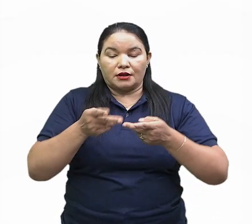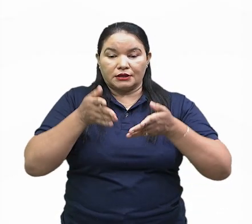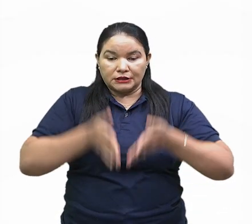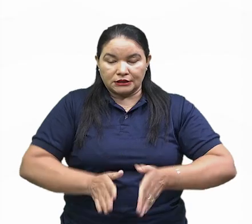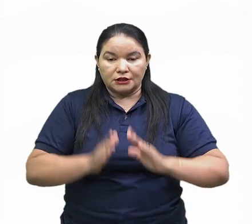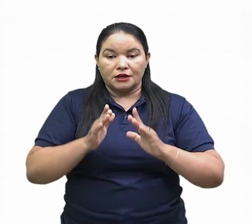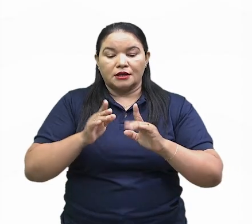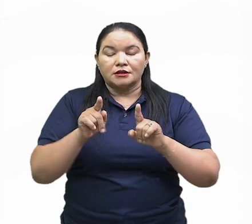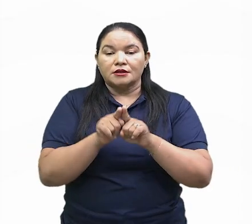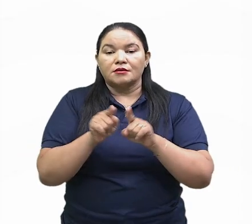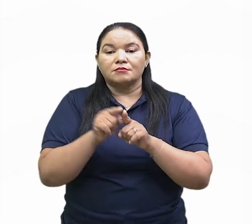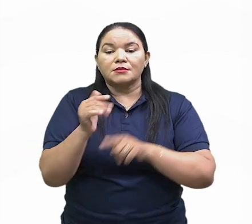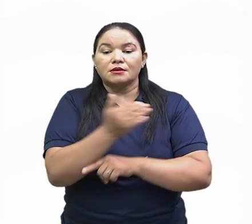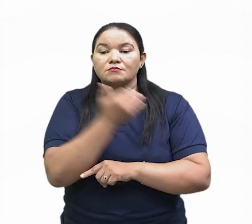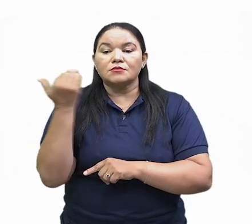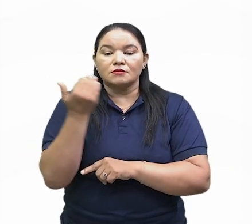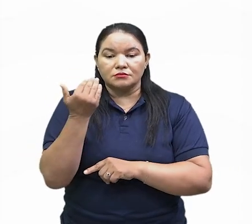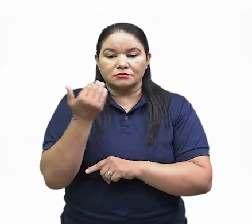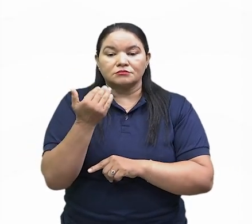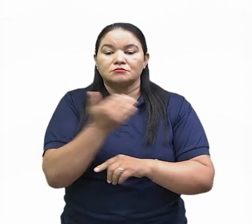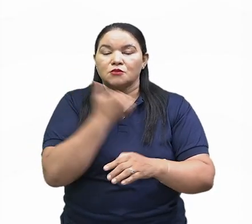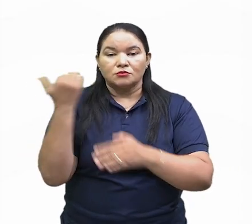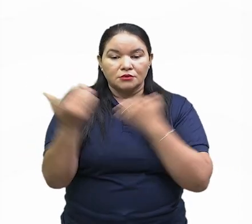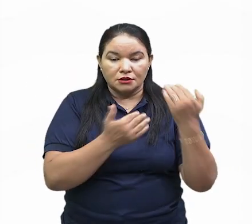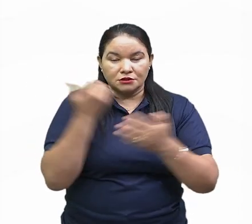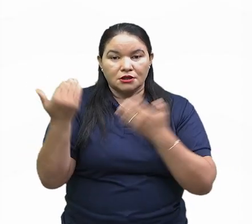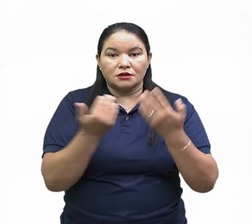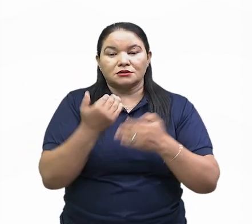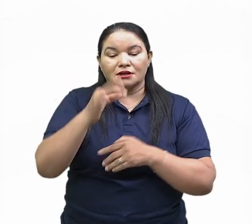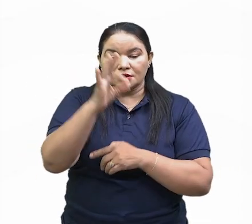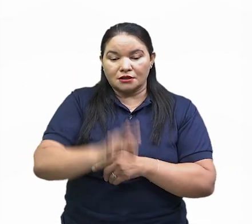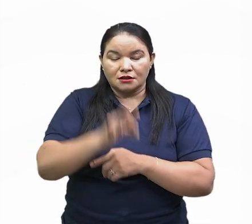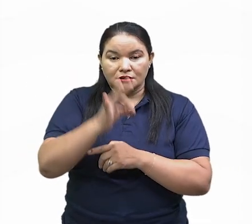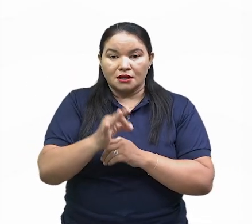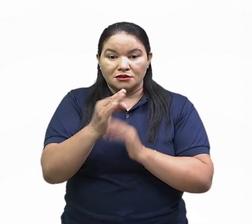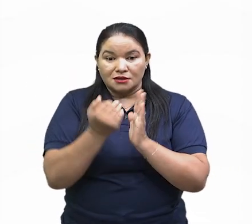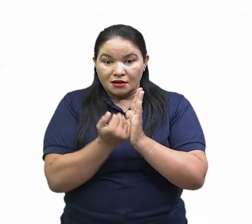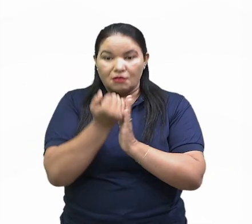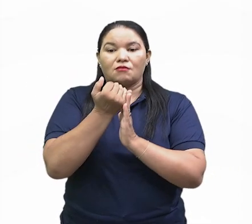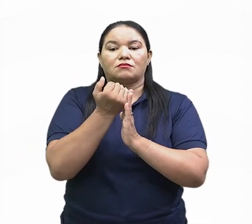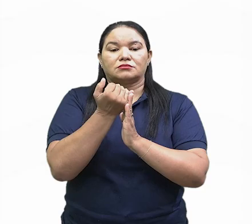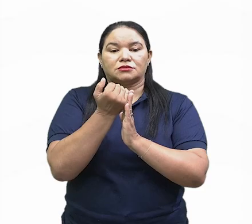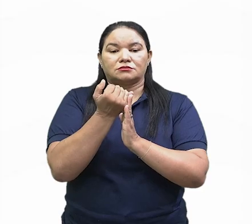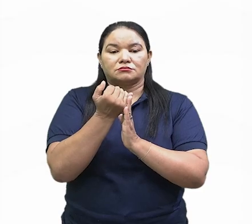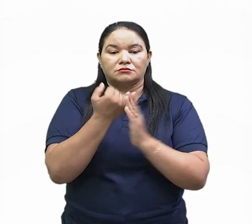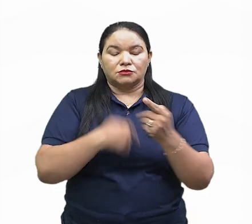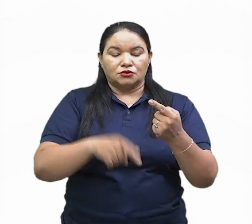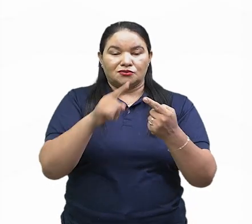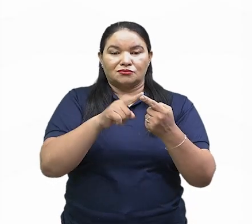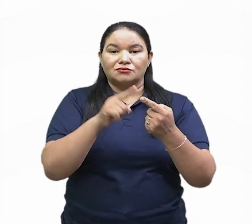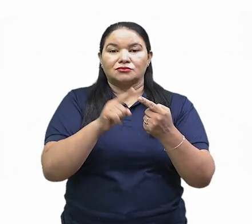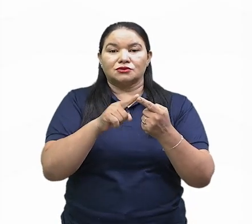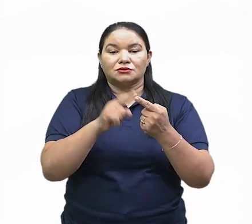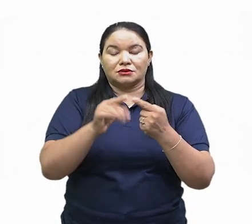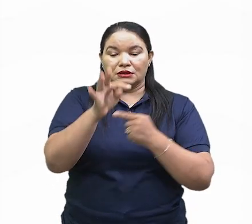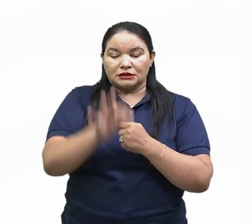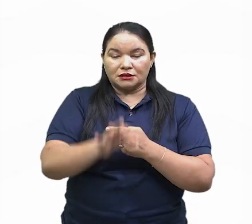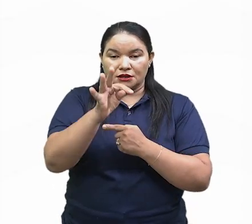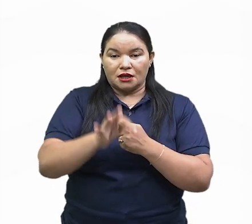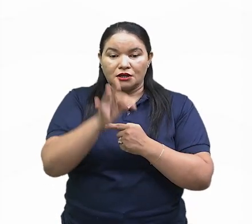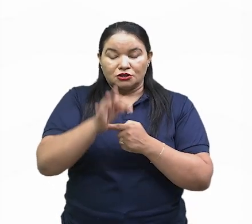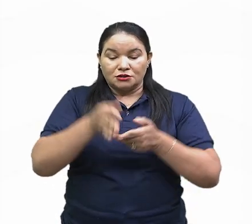natalidade e a mortalidade, que são muito altas, tá? Então, esse primeiro ponto aí, altas taxas